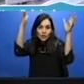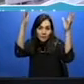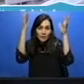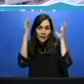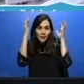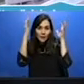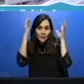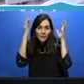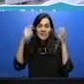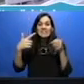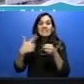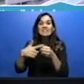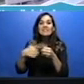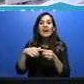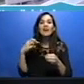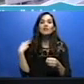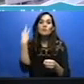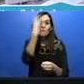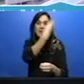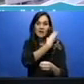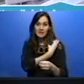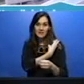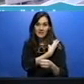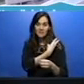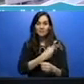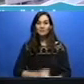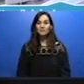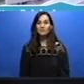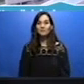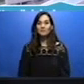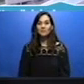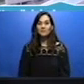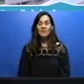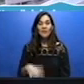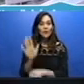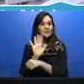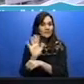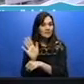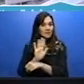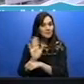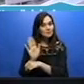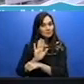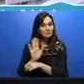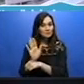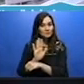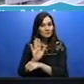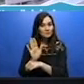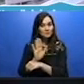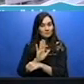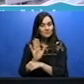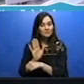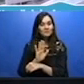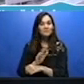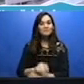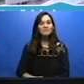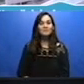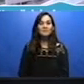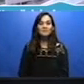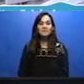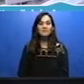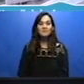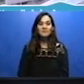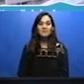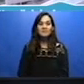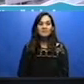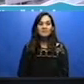Cidade Maria, que fica ali indo para Alberto Moreira, né? Cine Barretos, que foi o primeiro cinema de Barretos, é histórico e ele foi reaberto há